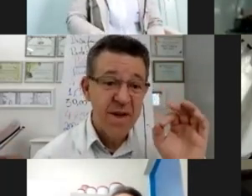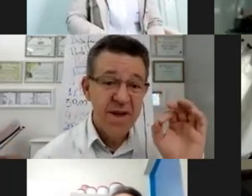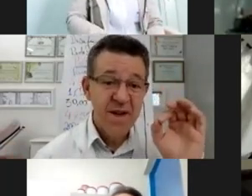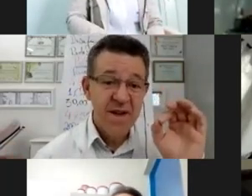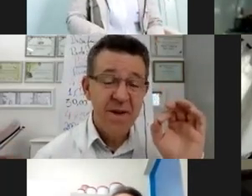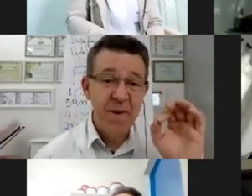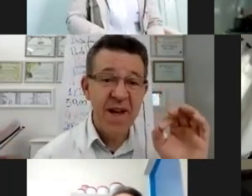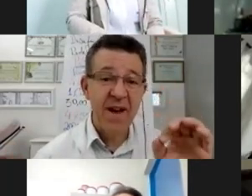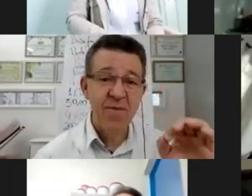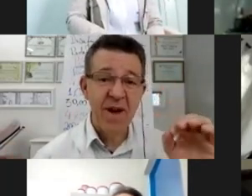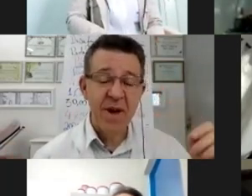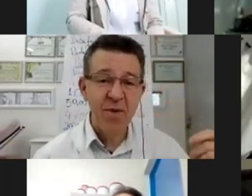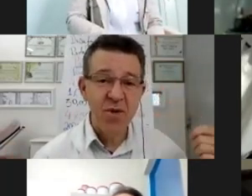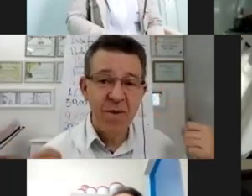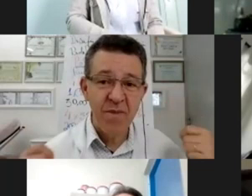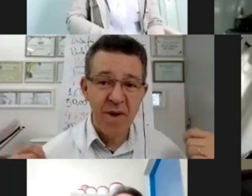doido. De pegar